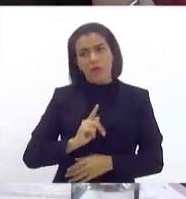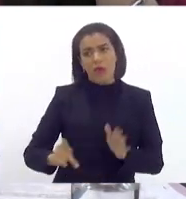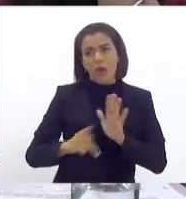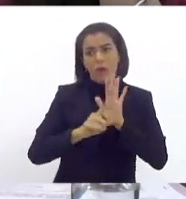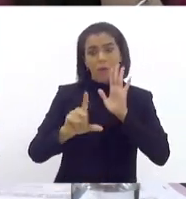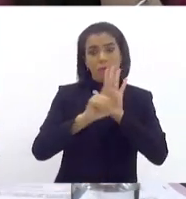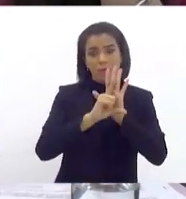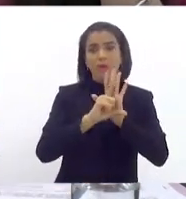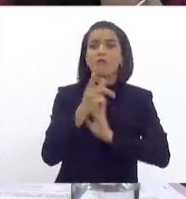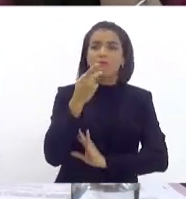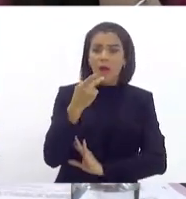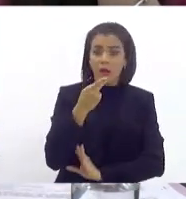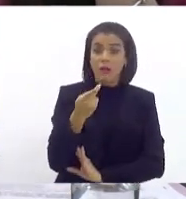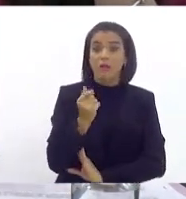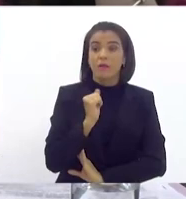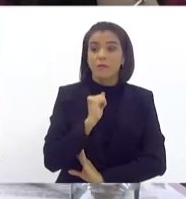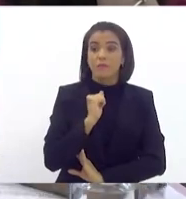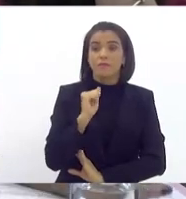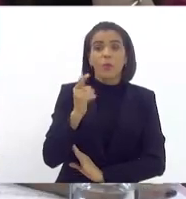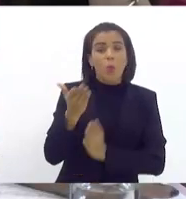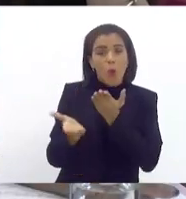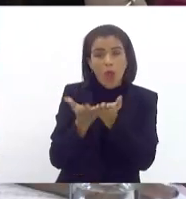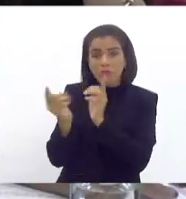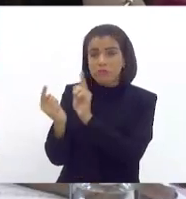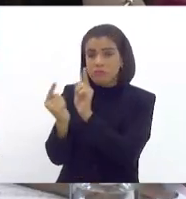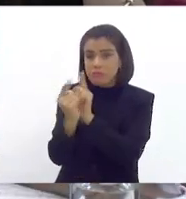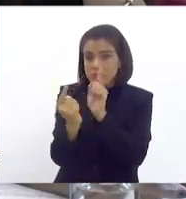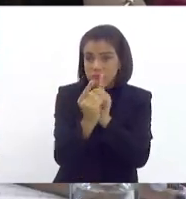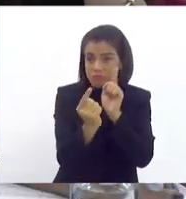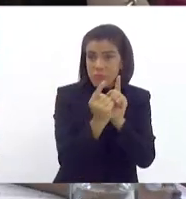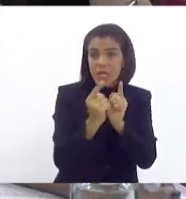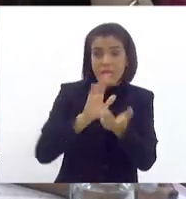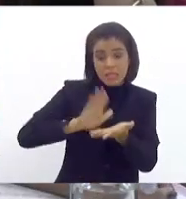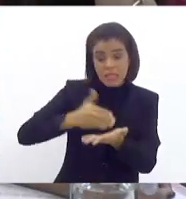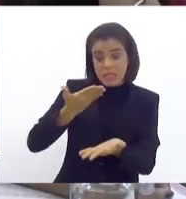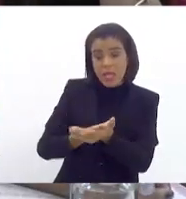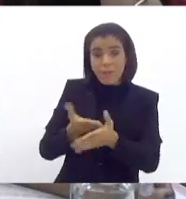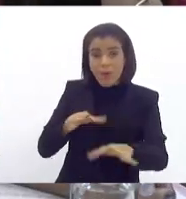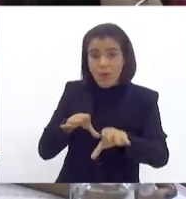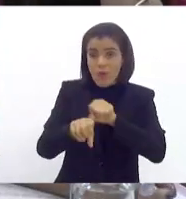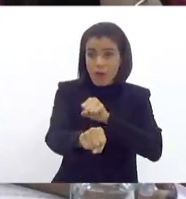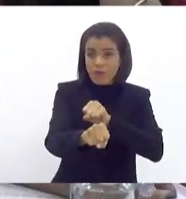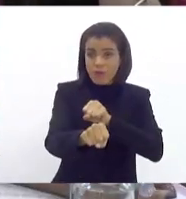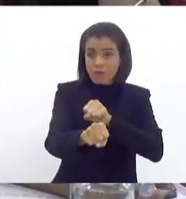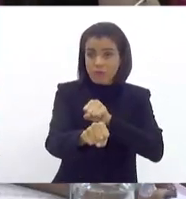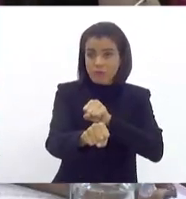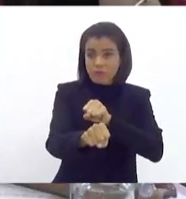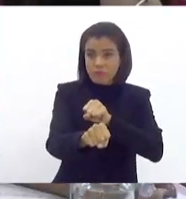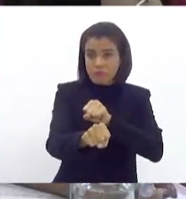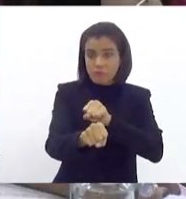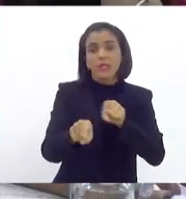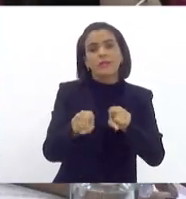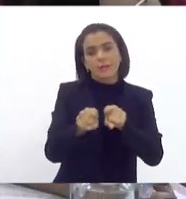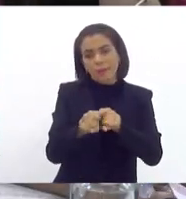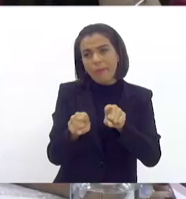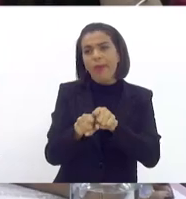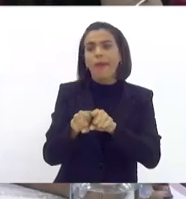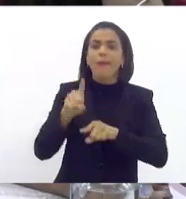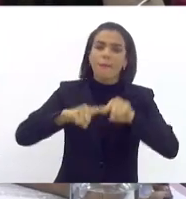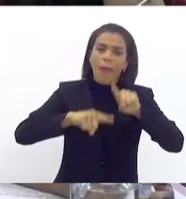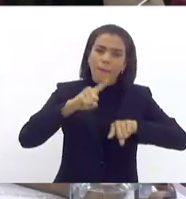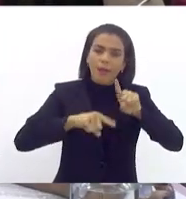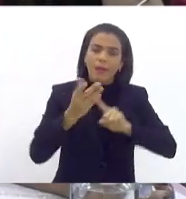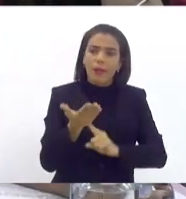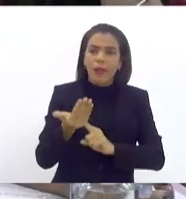no parágrafo único, diz que o atendimento deverá ser prestado por intérpretes devidamente qualificados, além de contar com equipamentos